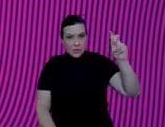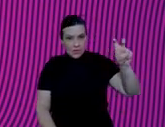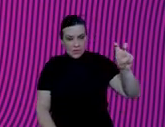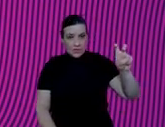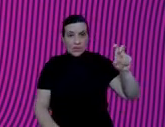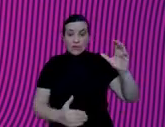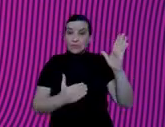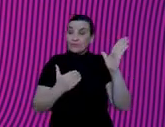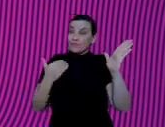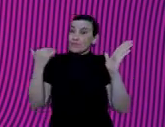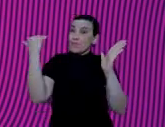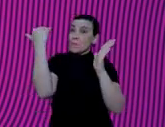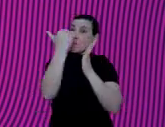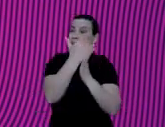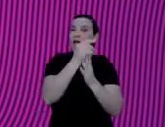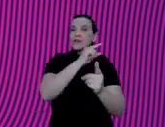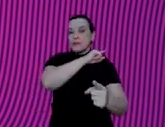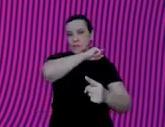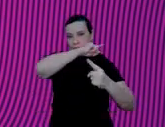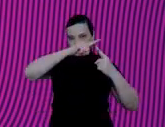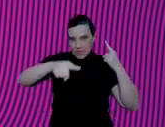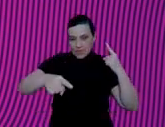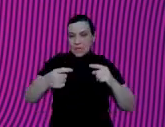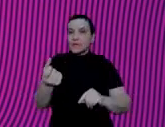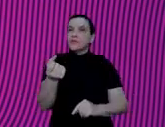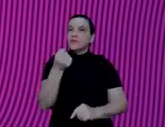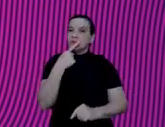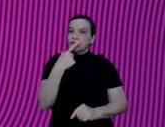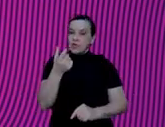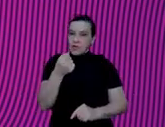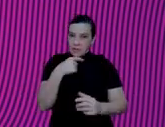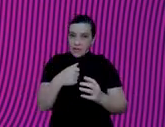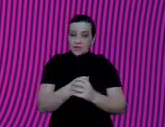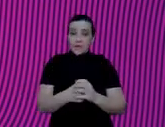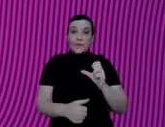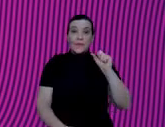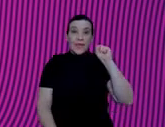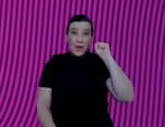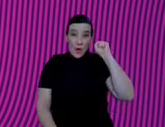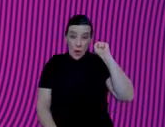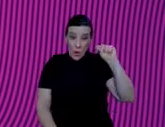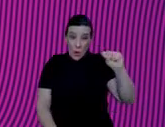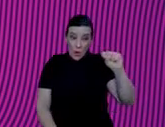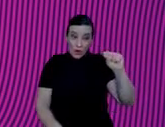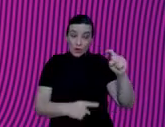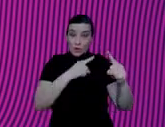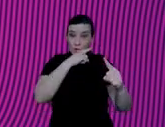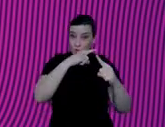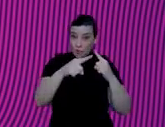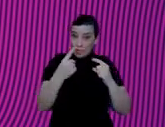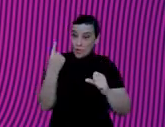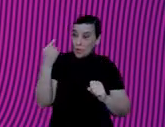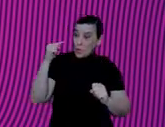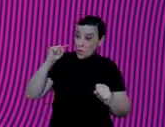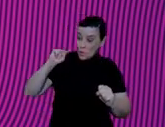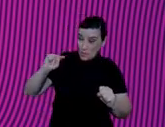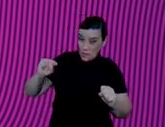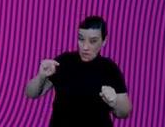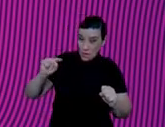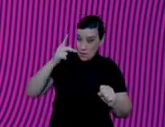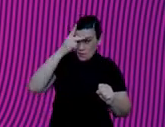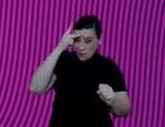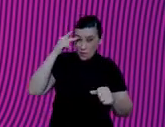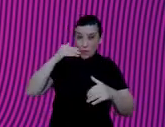de opioides. Nós passamos de 8 prescrições por 1.000 habitantes por ano para 44 prescrições por